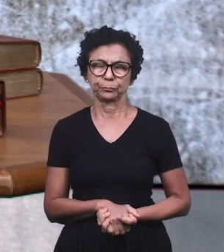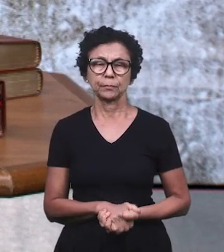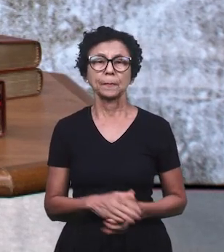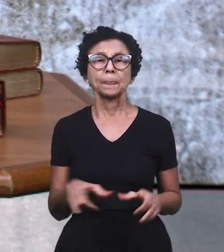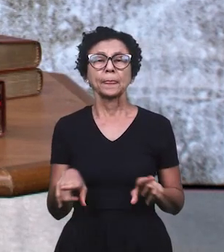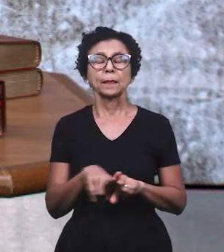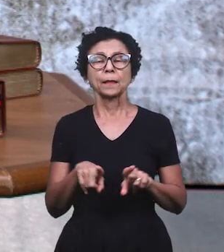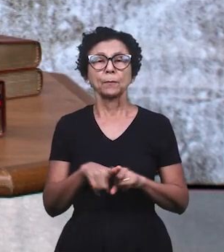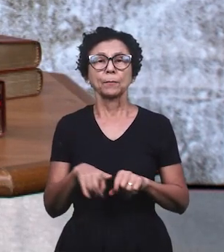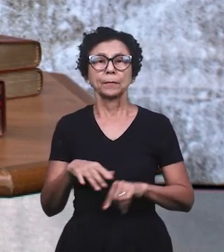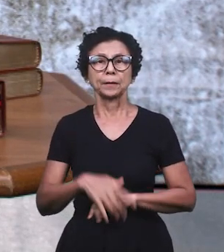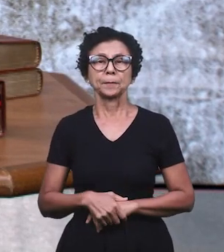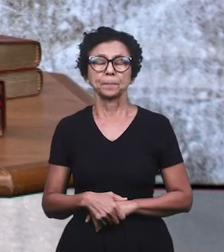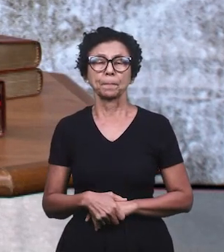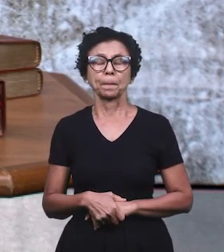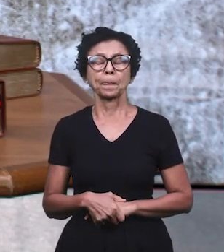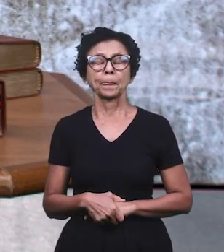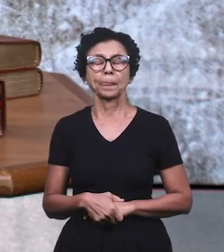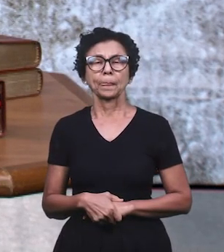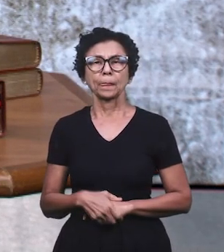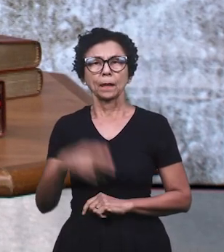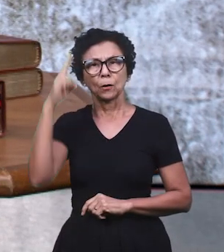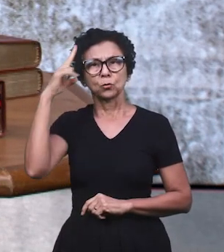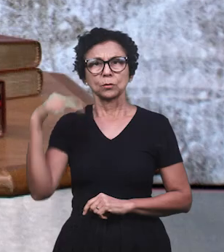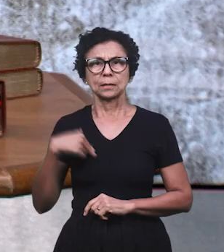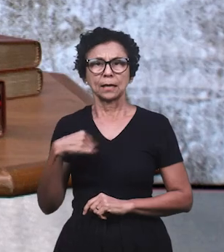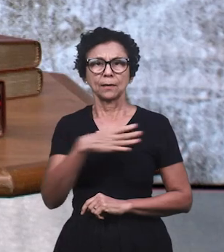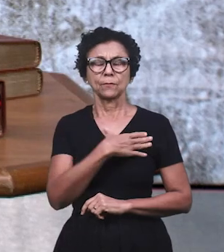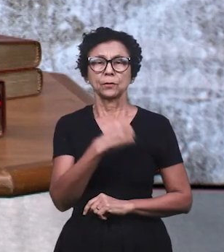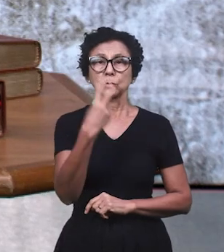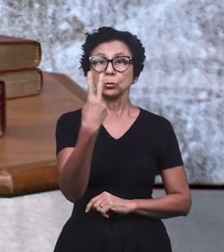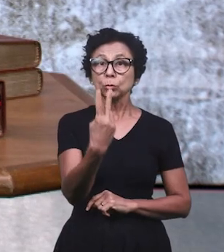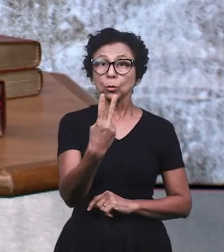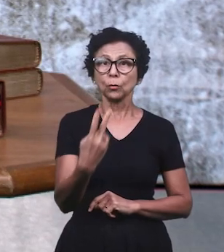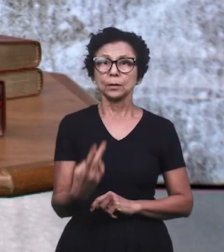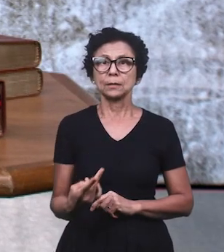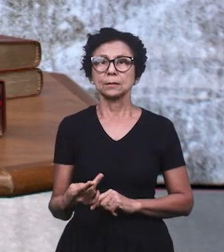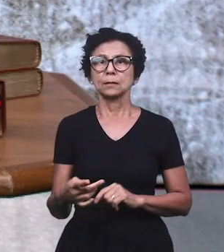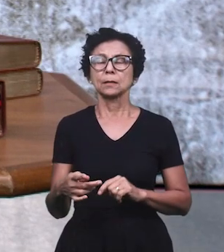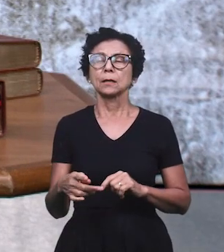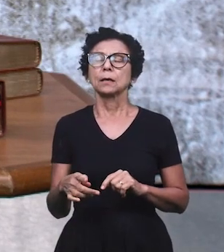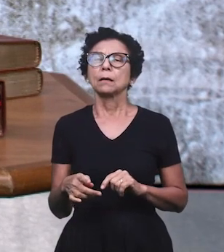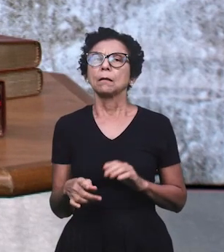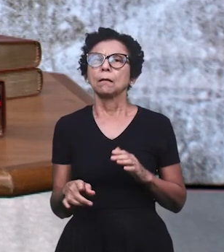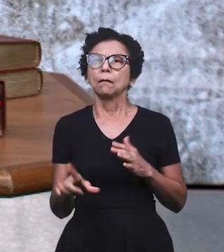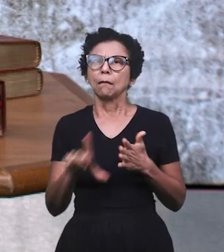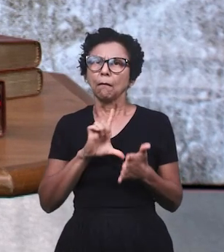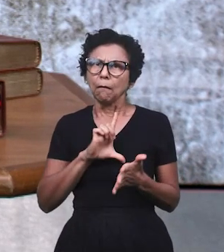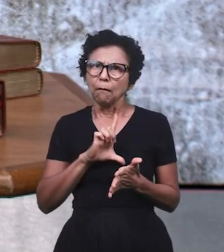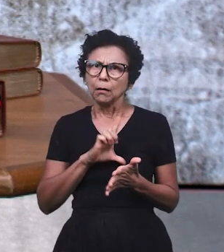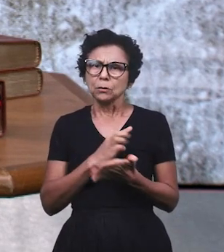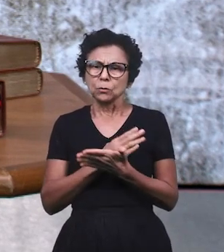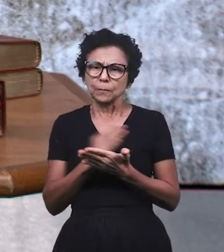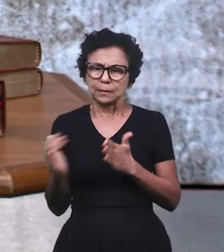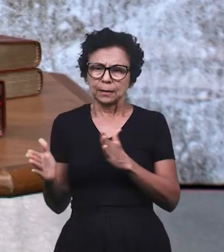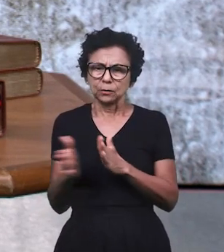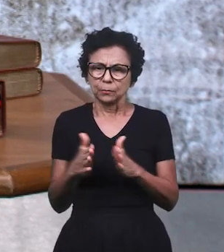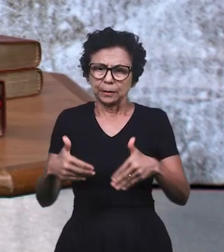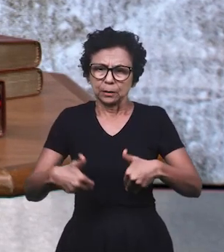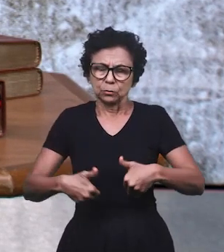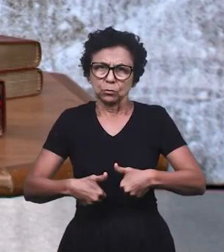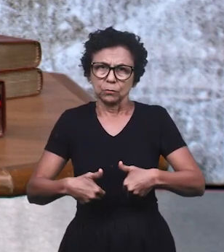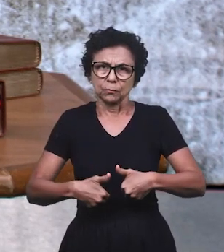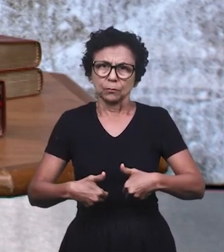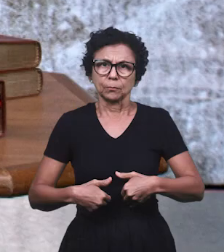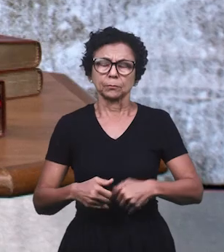2 filhos, antes que viesse o ano de fome, que lhe deu a Zenate, filha de Potífera, sacerdote